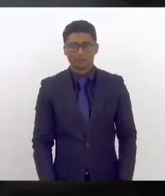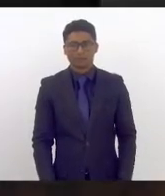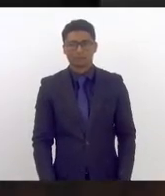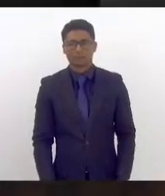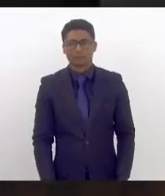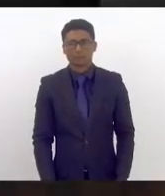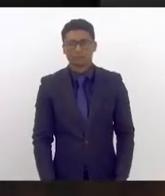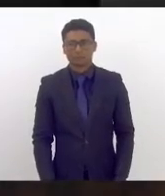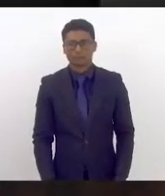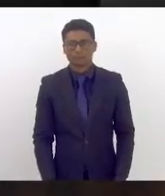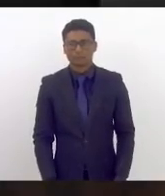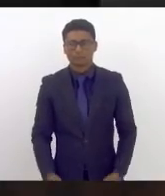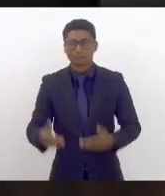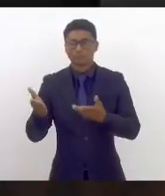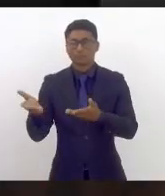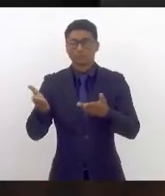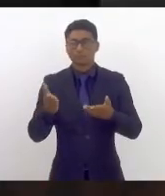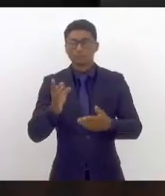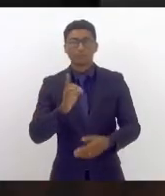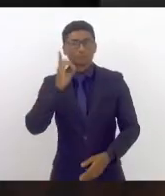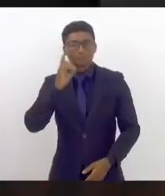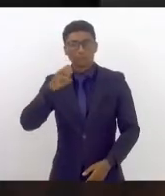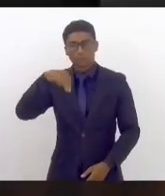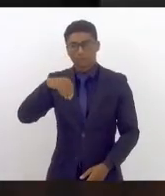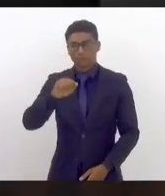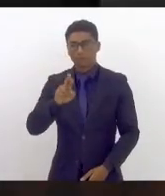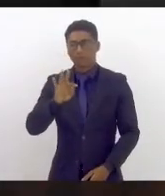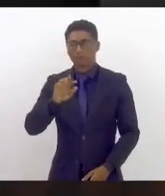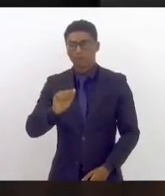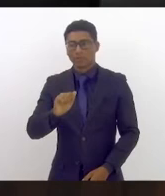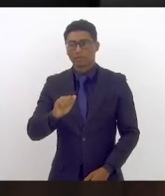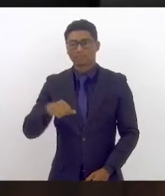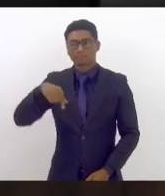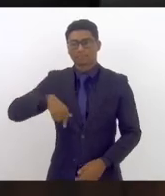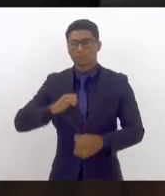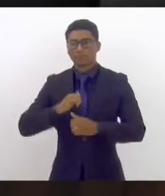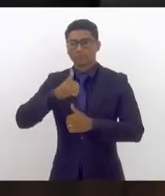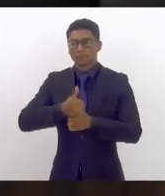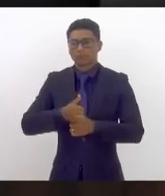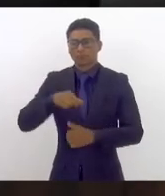presidência convida deputada Marta Rocha para ocupar presidência